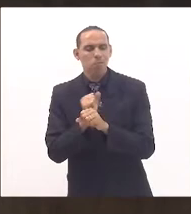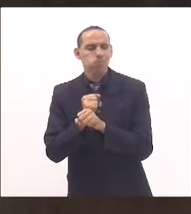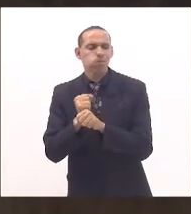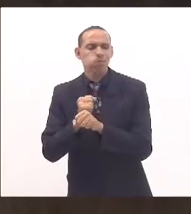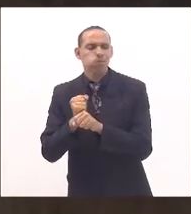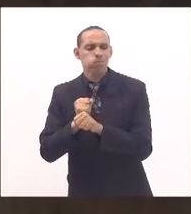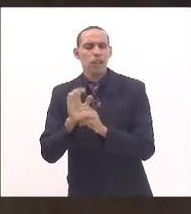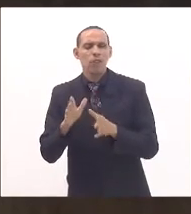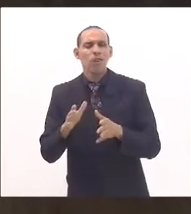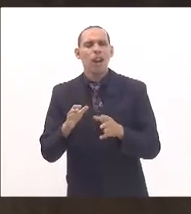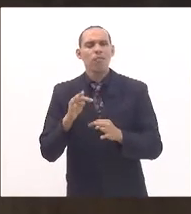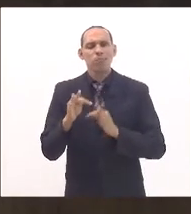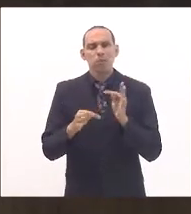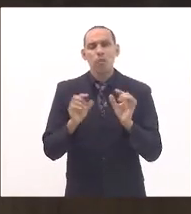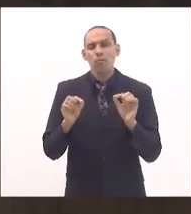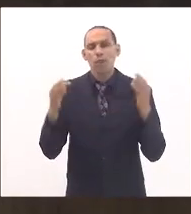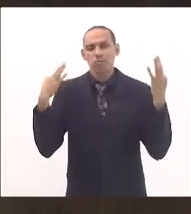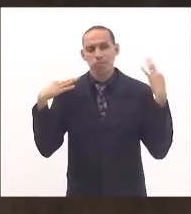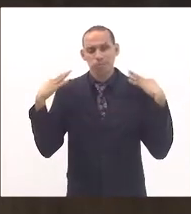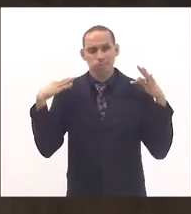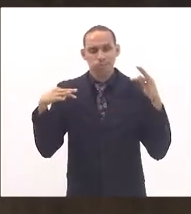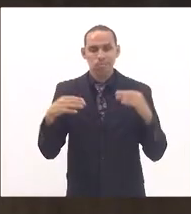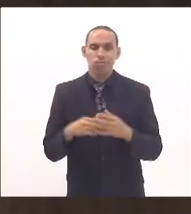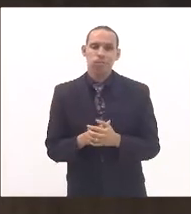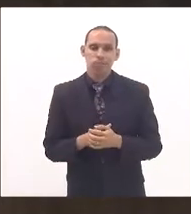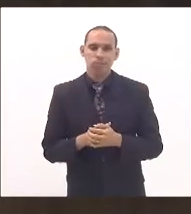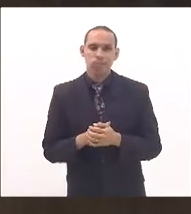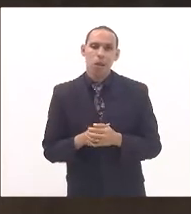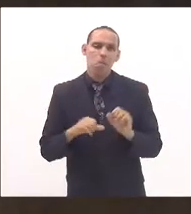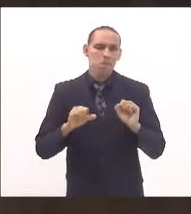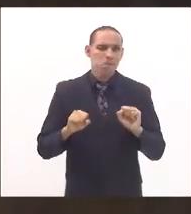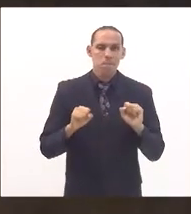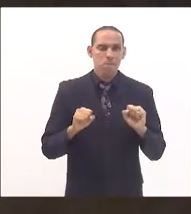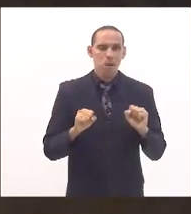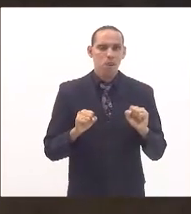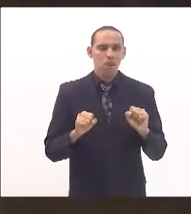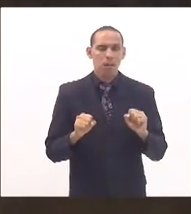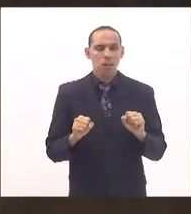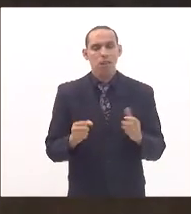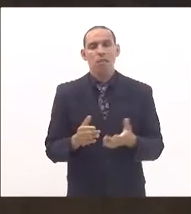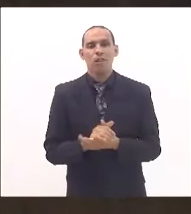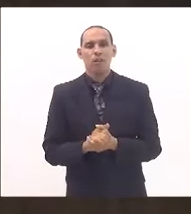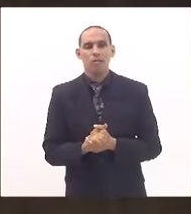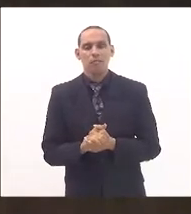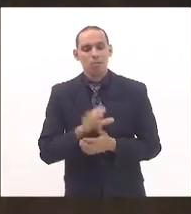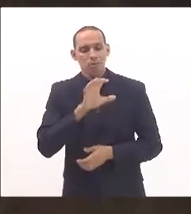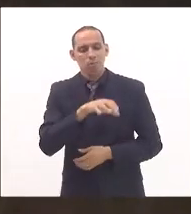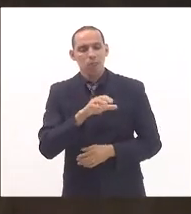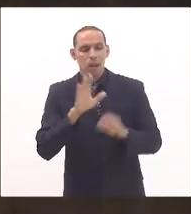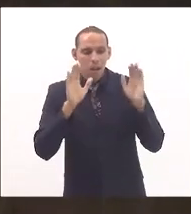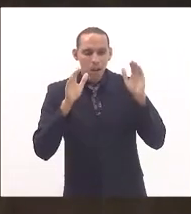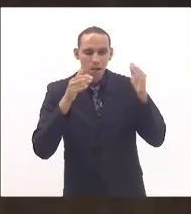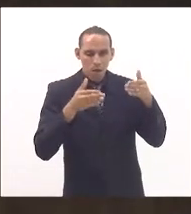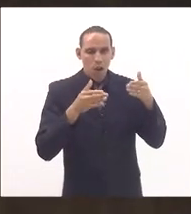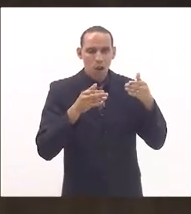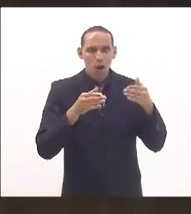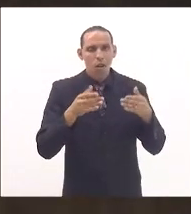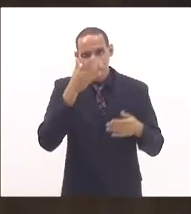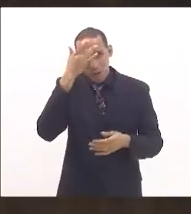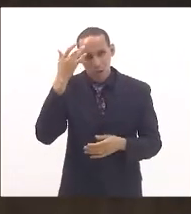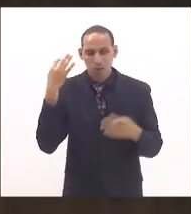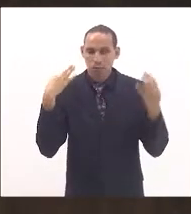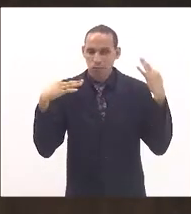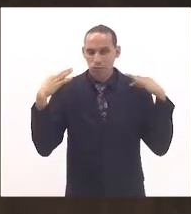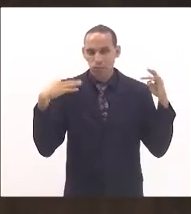tratando a questão do turismo, seja através da Divisão Especializada de Atendimento ao Turista, ou